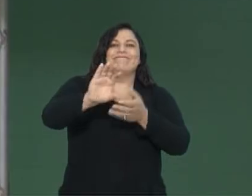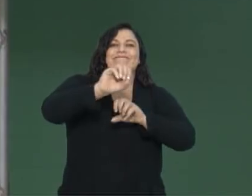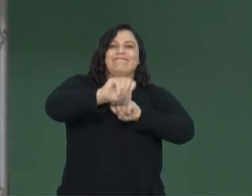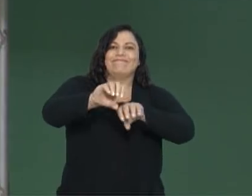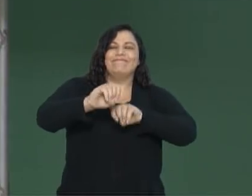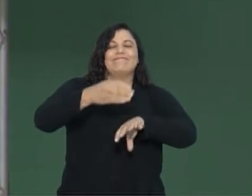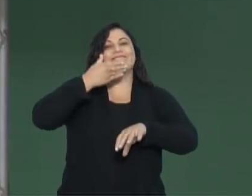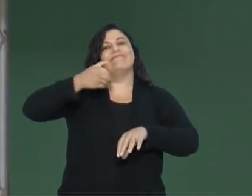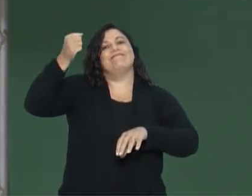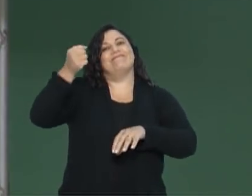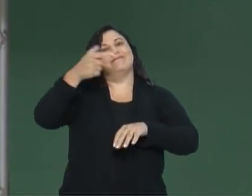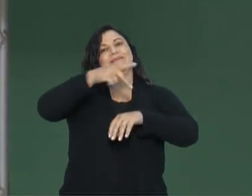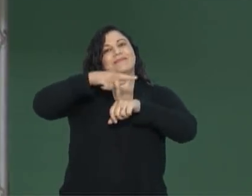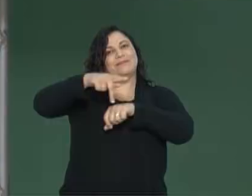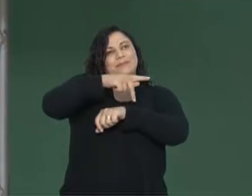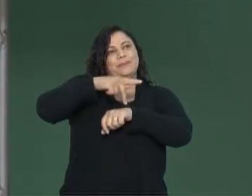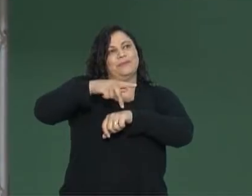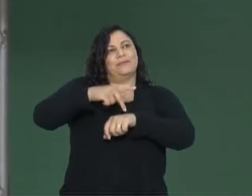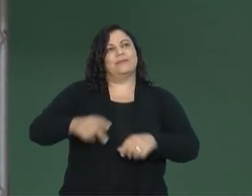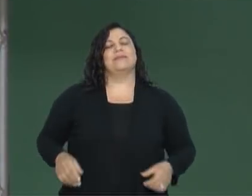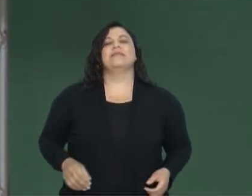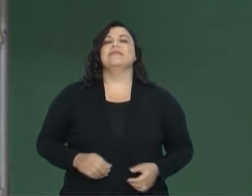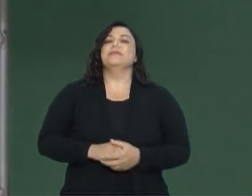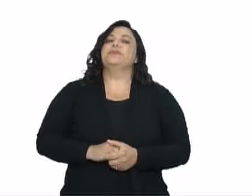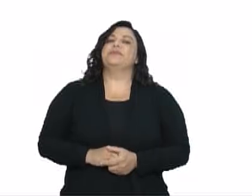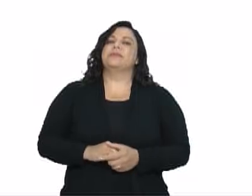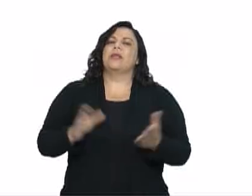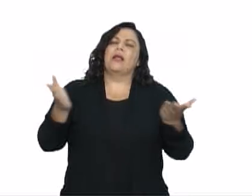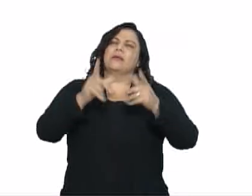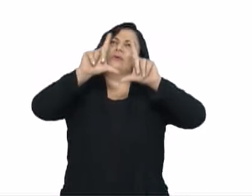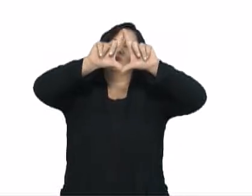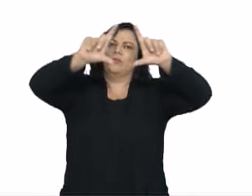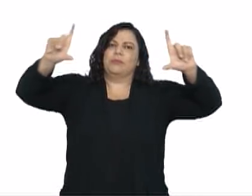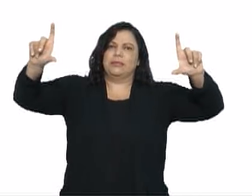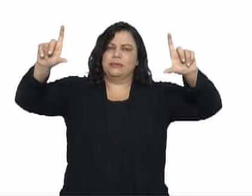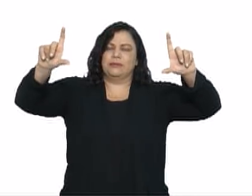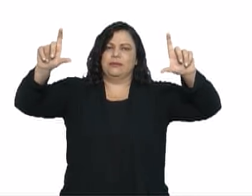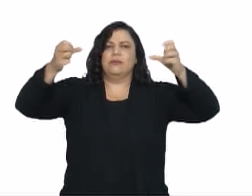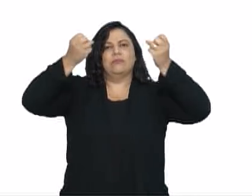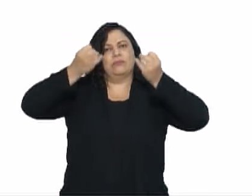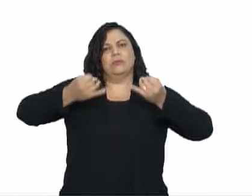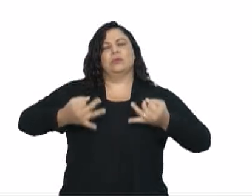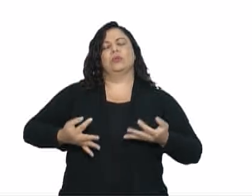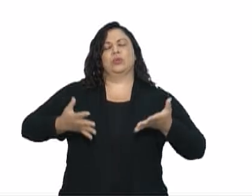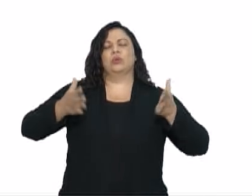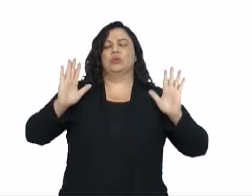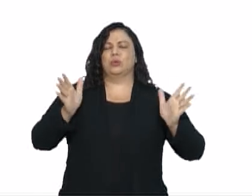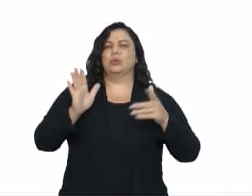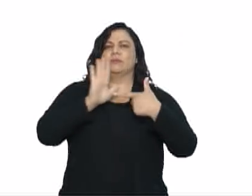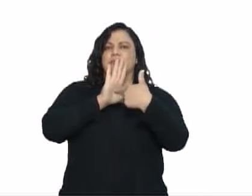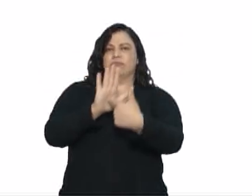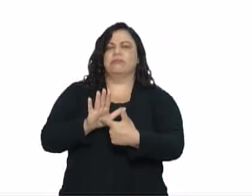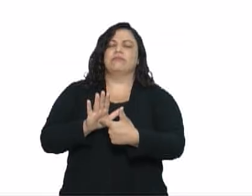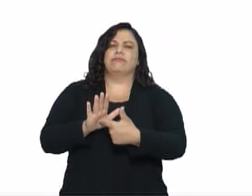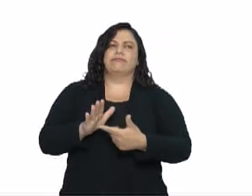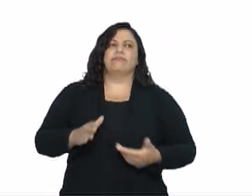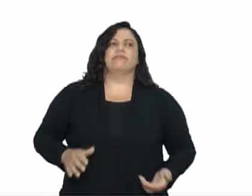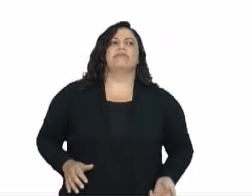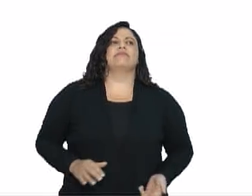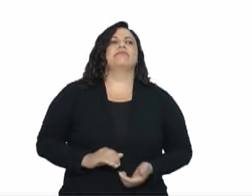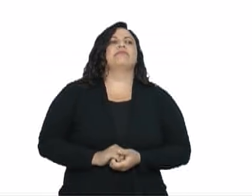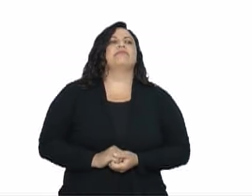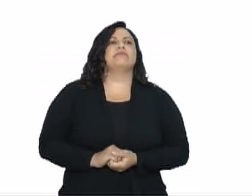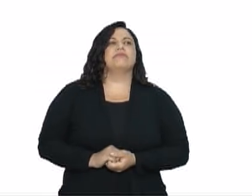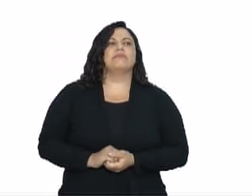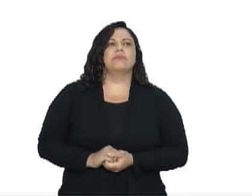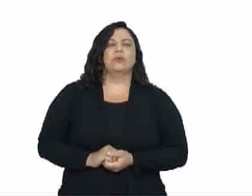país. E a escolaridade, isso aqui é só uma tabela que justifica aquilo que nós tínhamos anteriormente. A gente vê que os